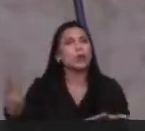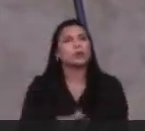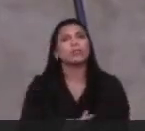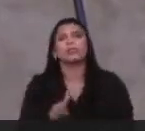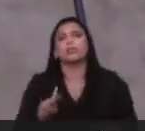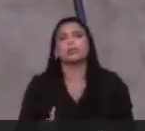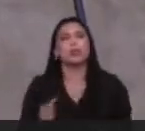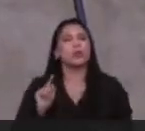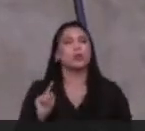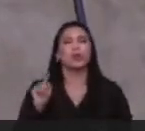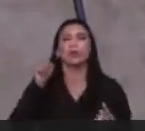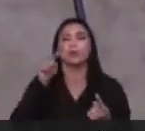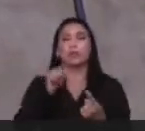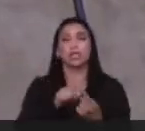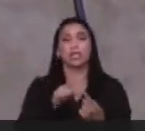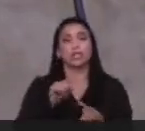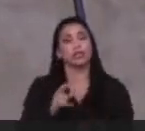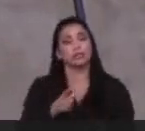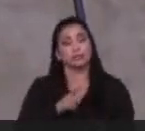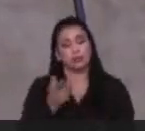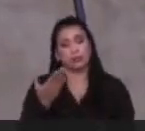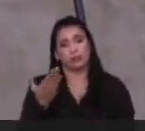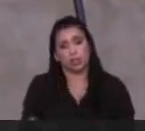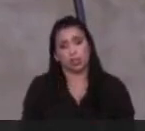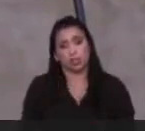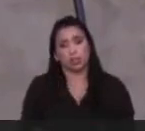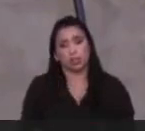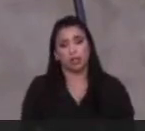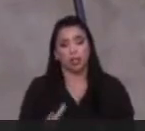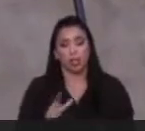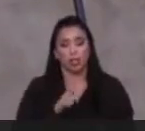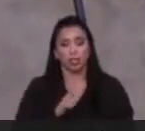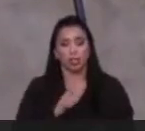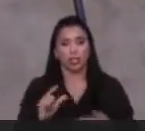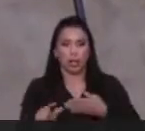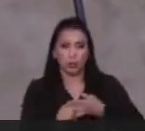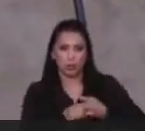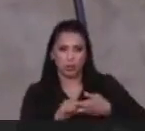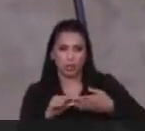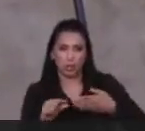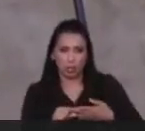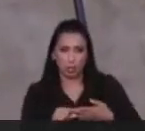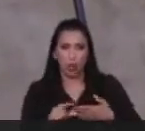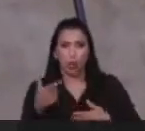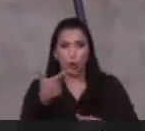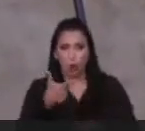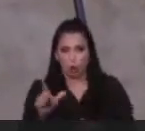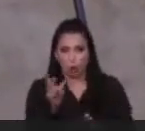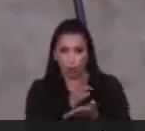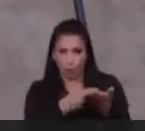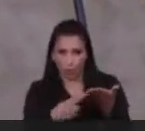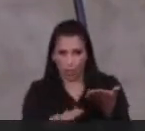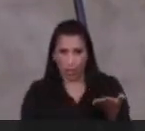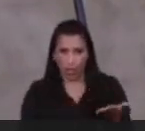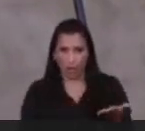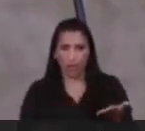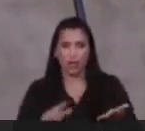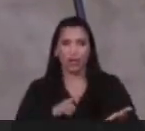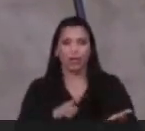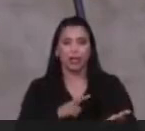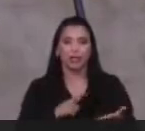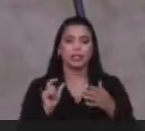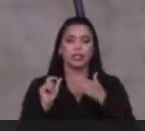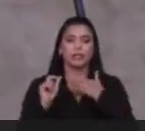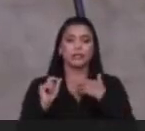o sentido de ter Ítacas na vida, evocado no belo poema de Cavafes, de que mais do